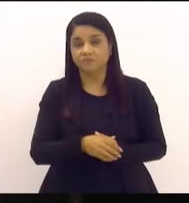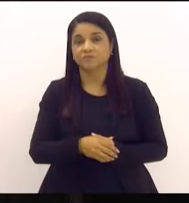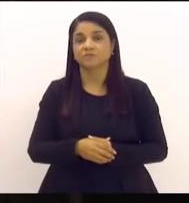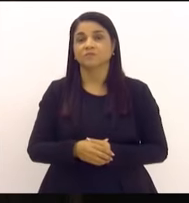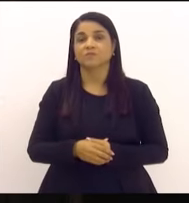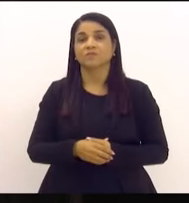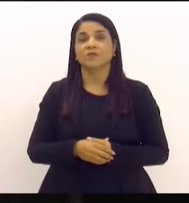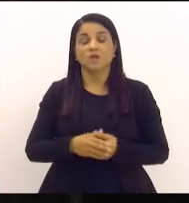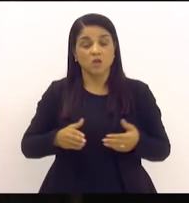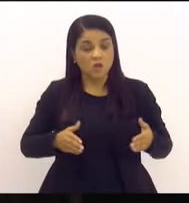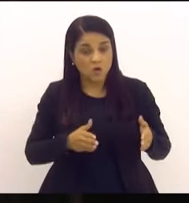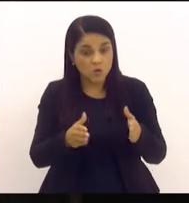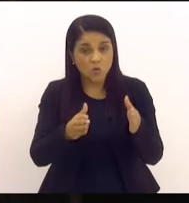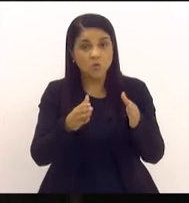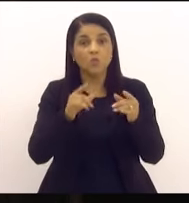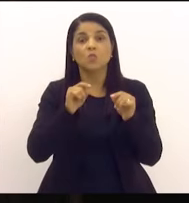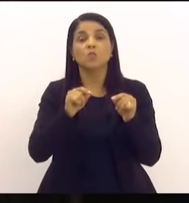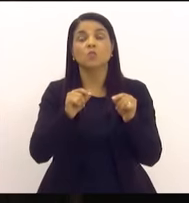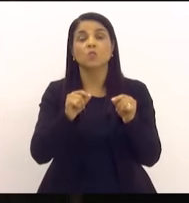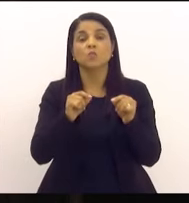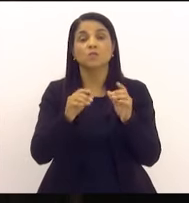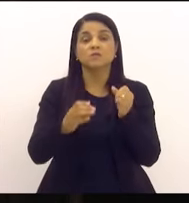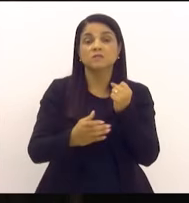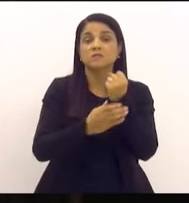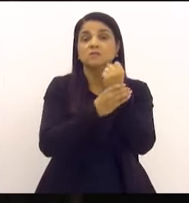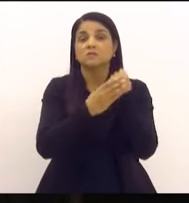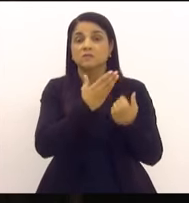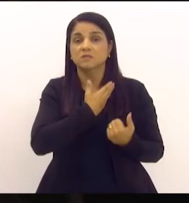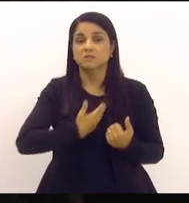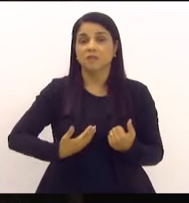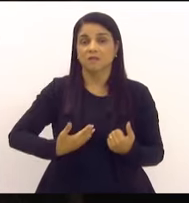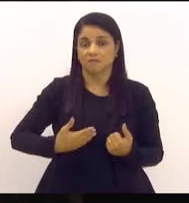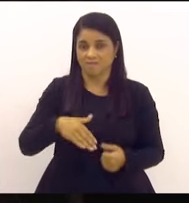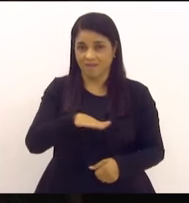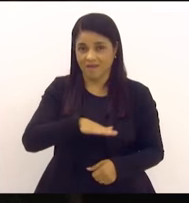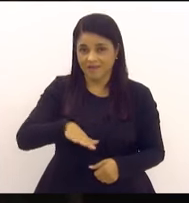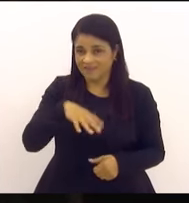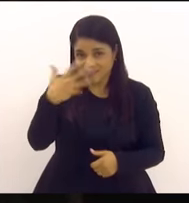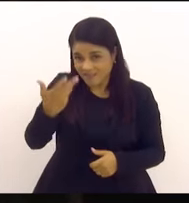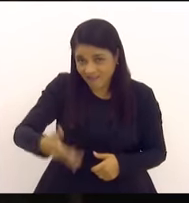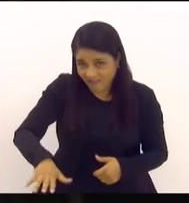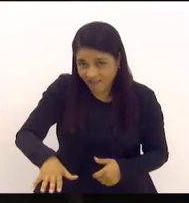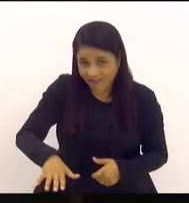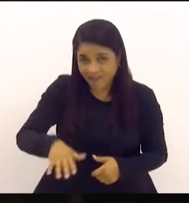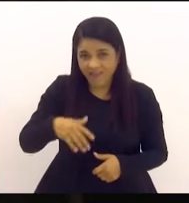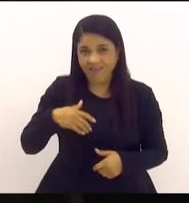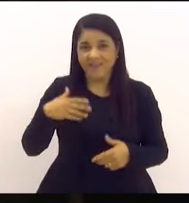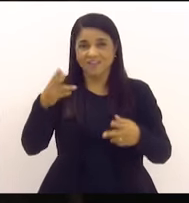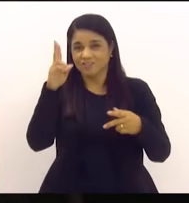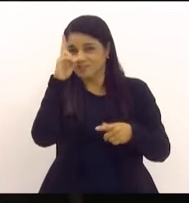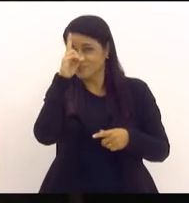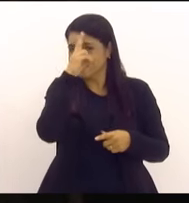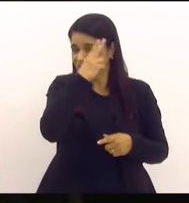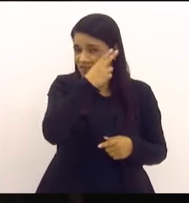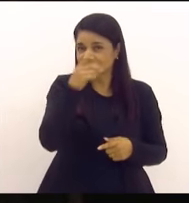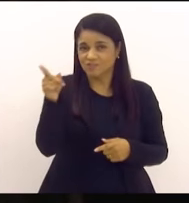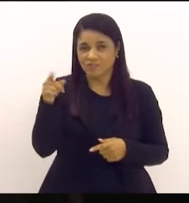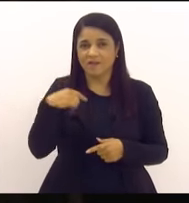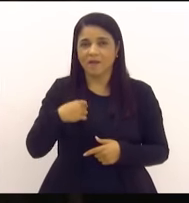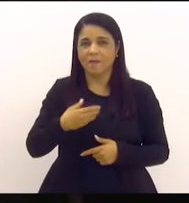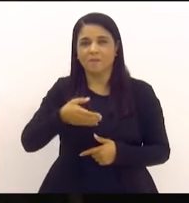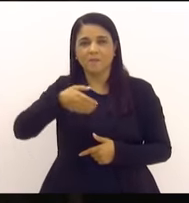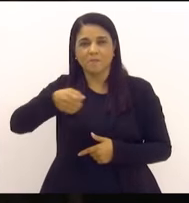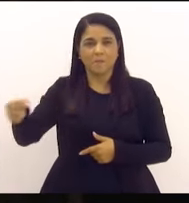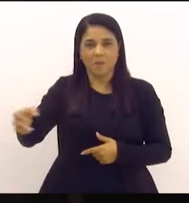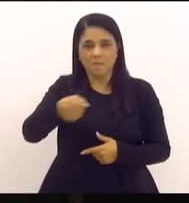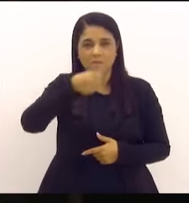os rumos da área de segurança pública, porque ninguém quer ir se divertir no quiosque e